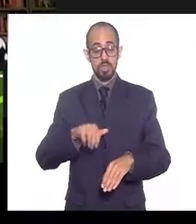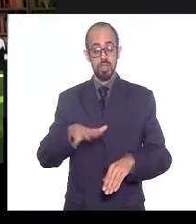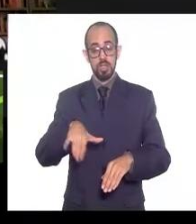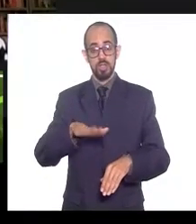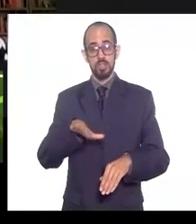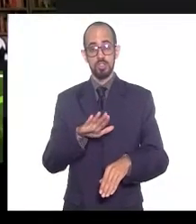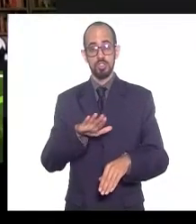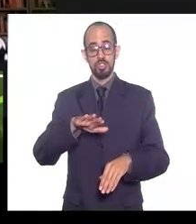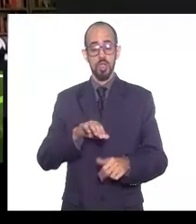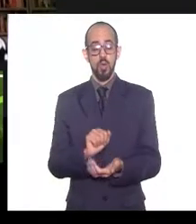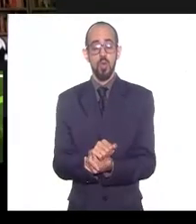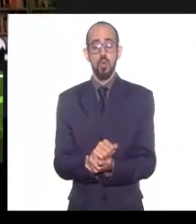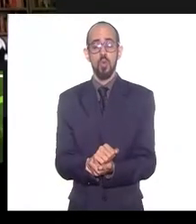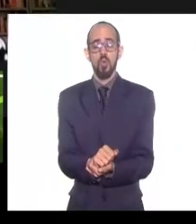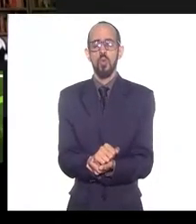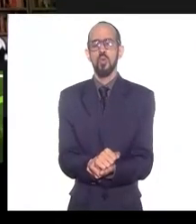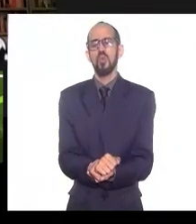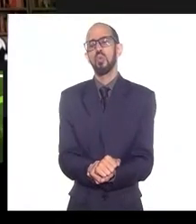próximo a